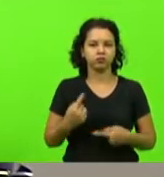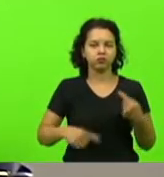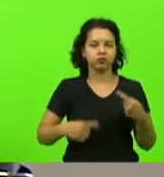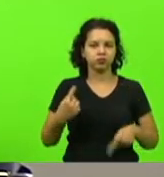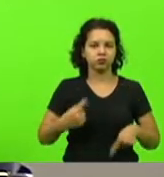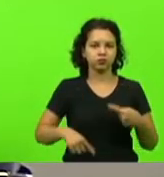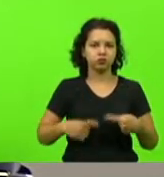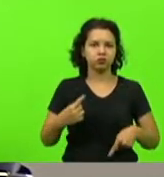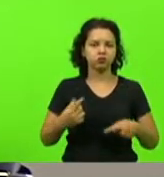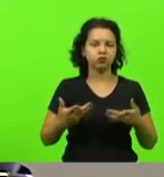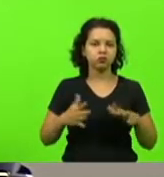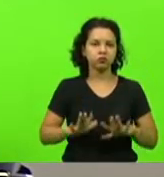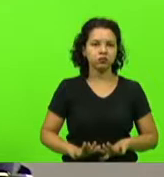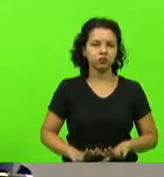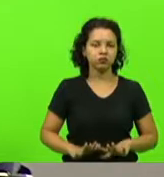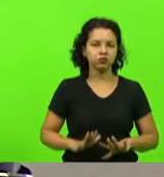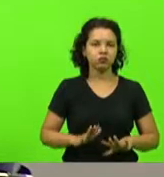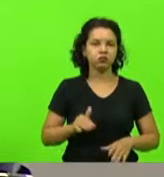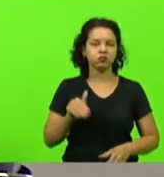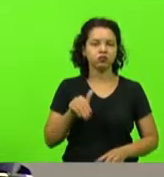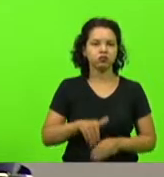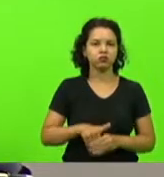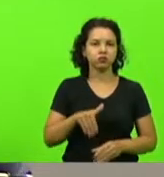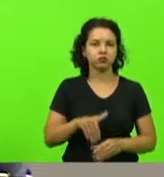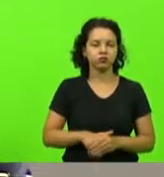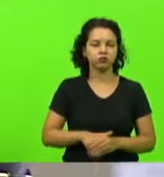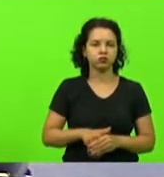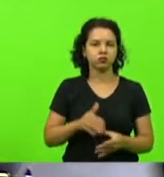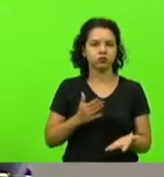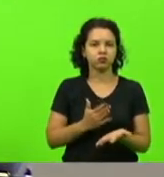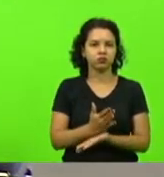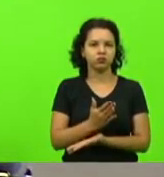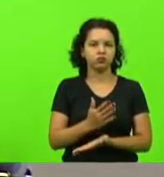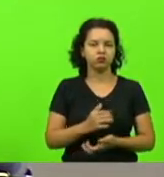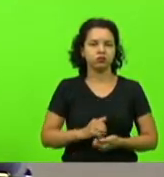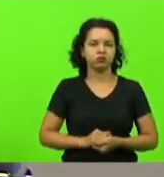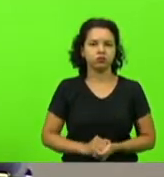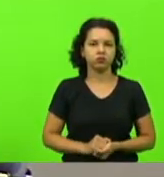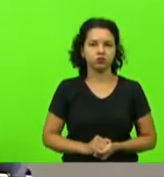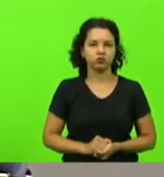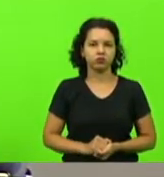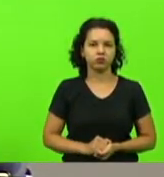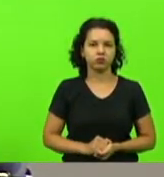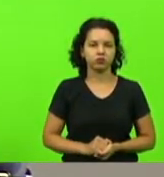queira discutir, em votação, aprovado.